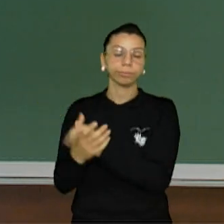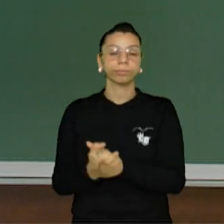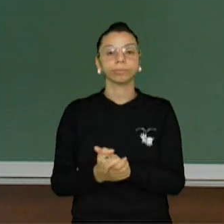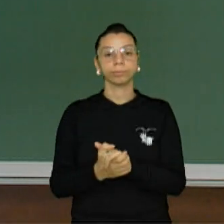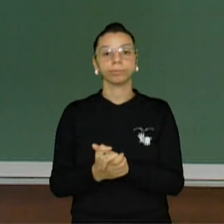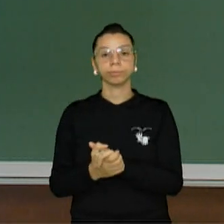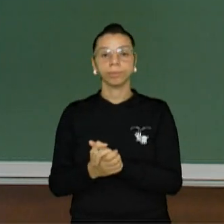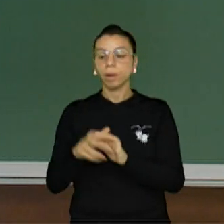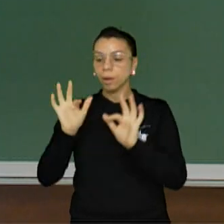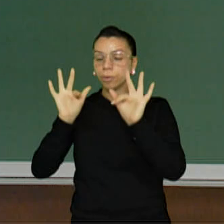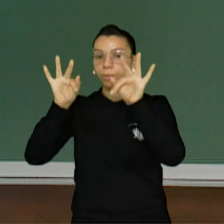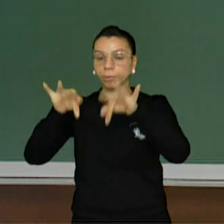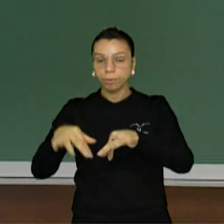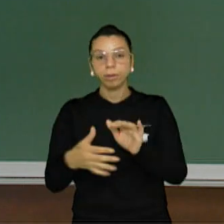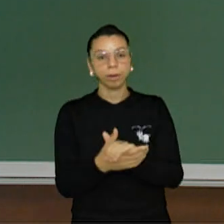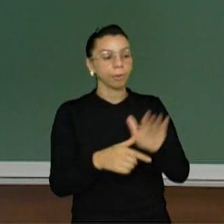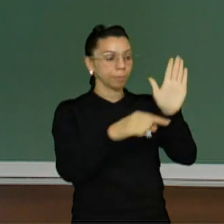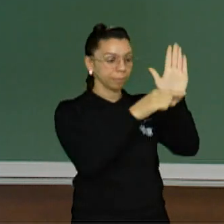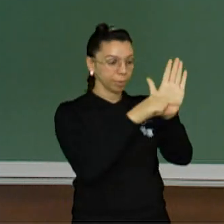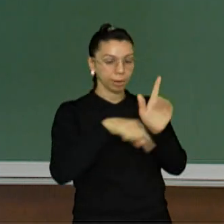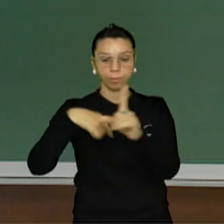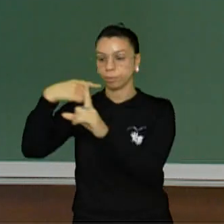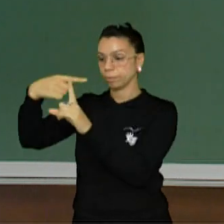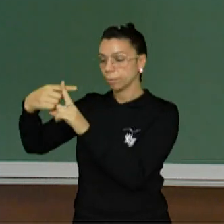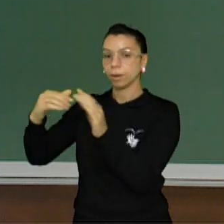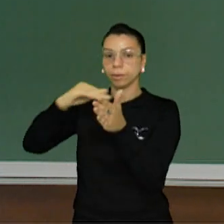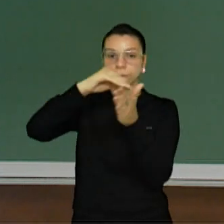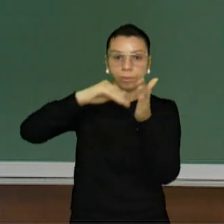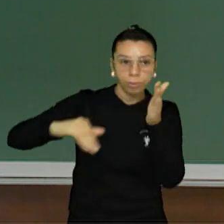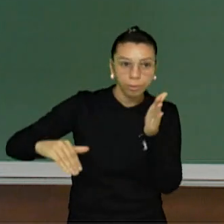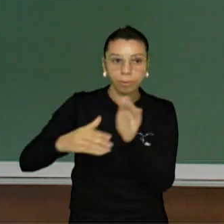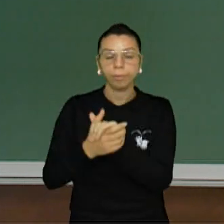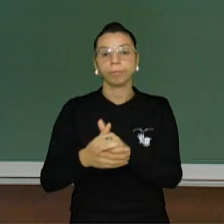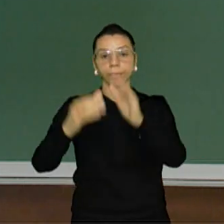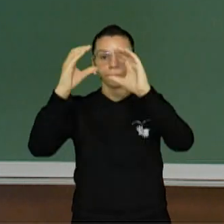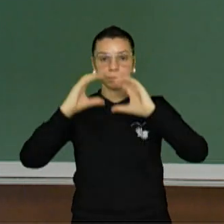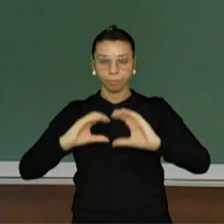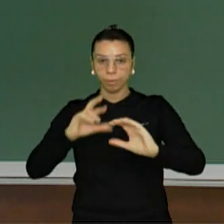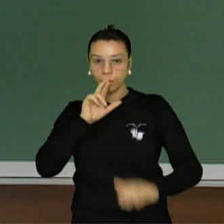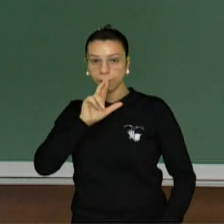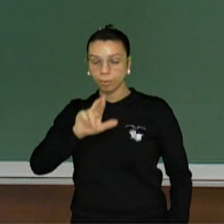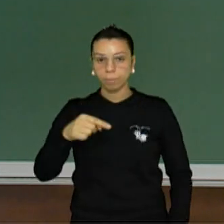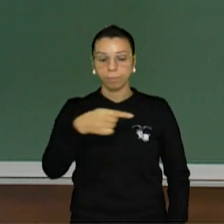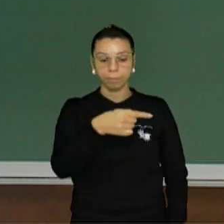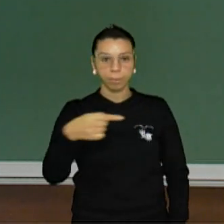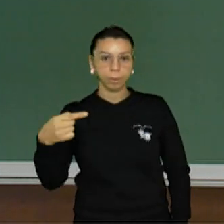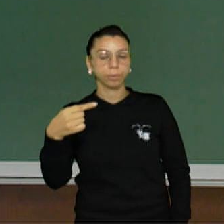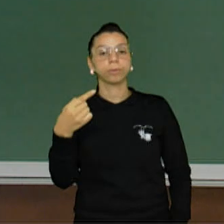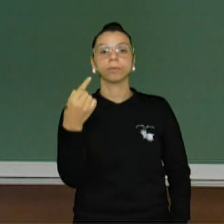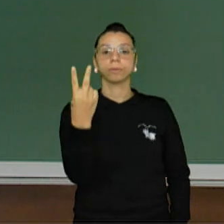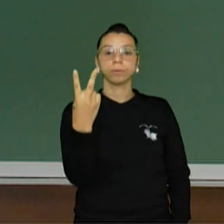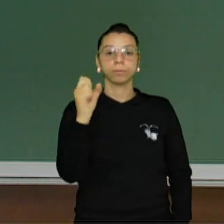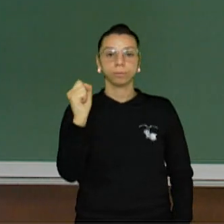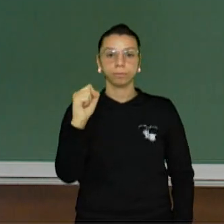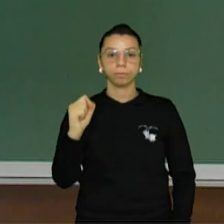Sinais diferentes, subtrai e dá o sinal do maior, ok? Então, ali, ó, menos